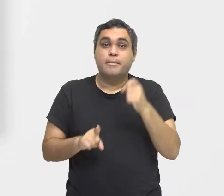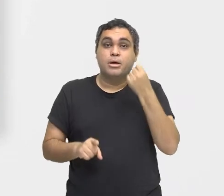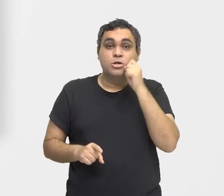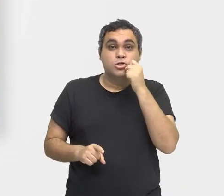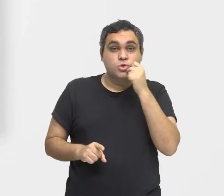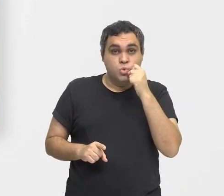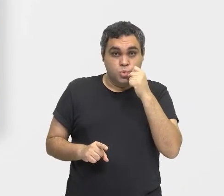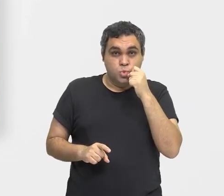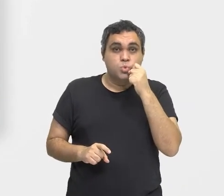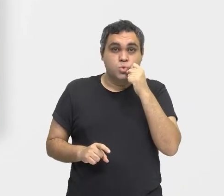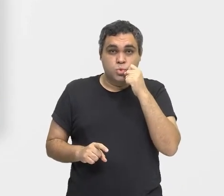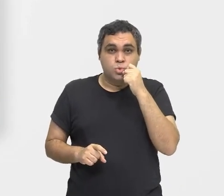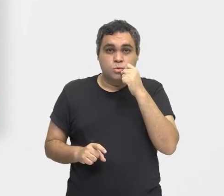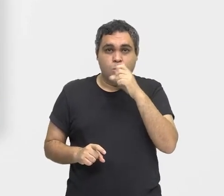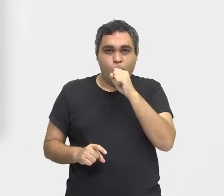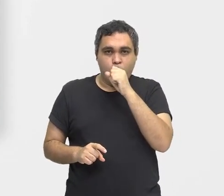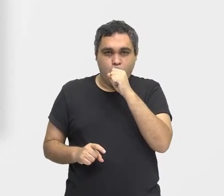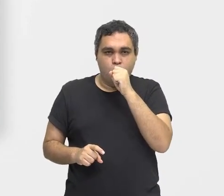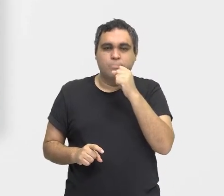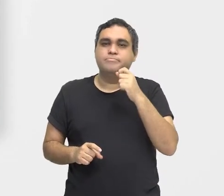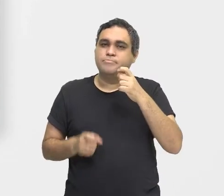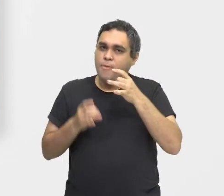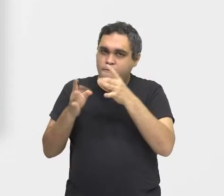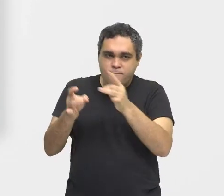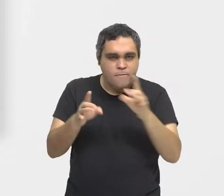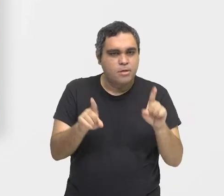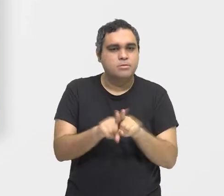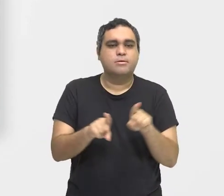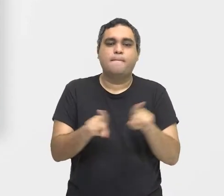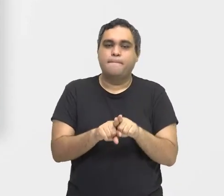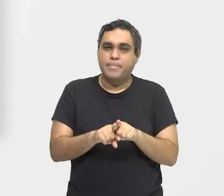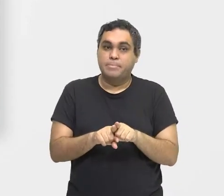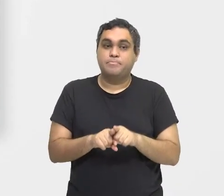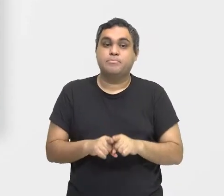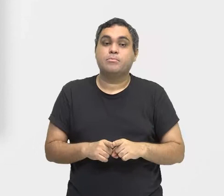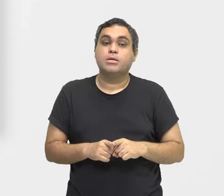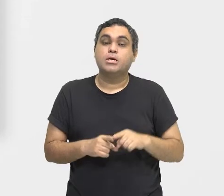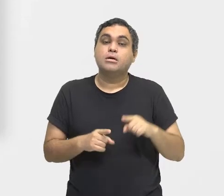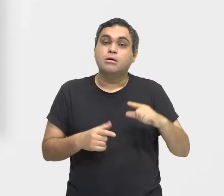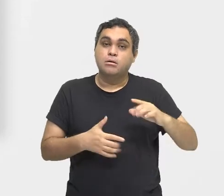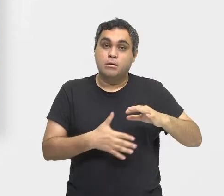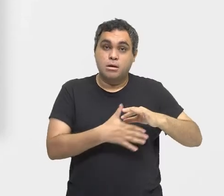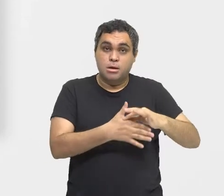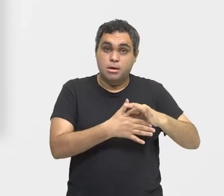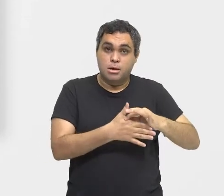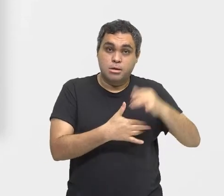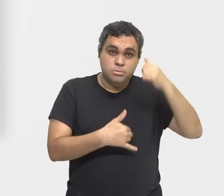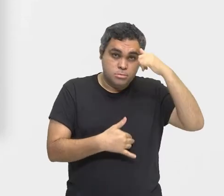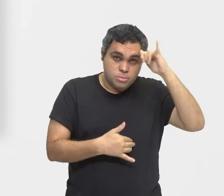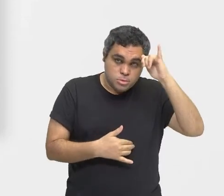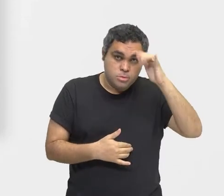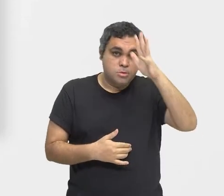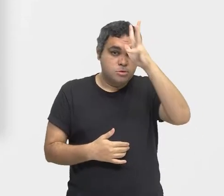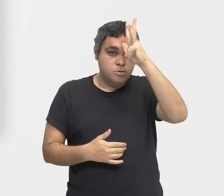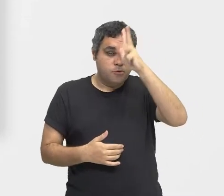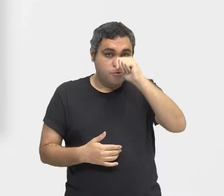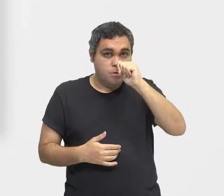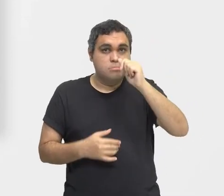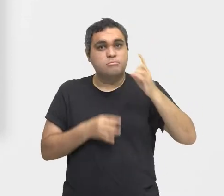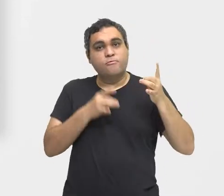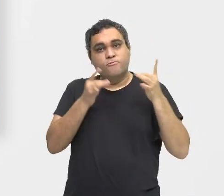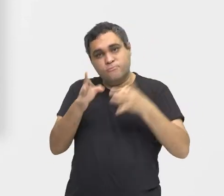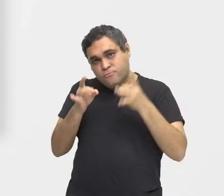vai ter a criação de animais, principalmente aí com a carne bovina e de frango, né? Vai ser um